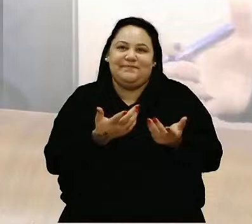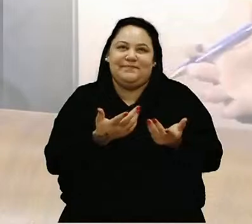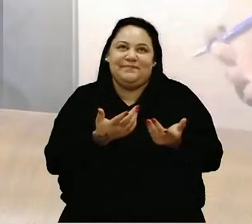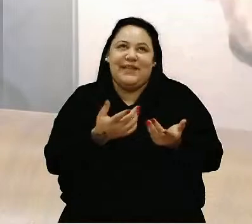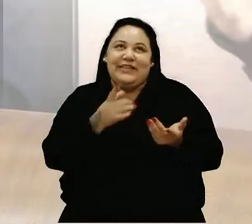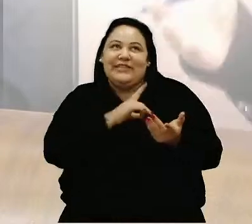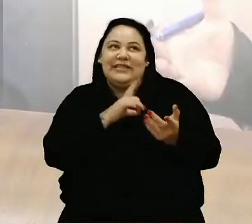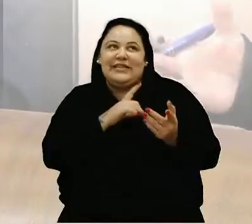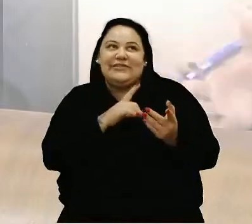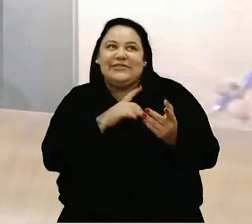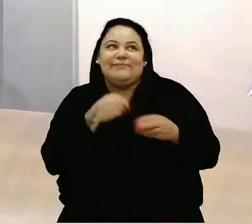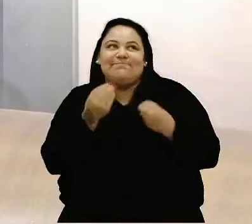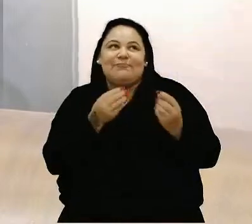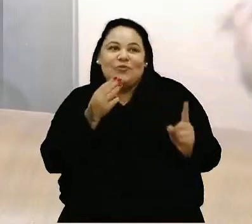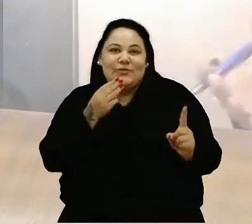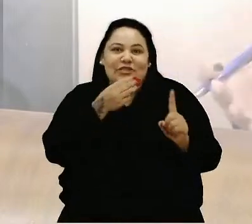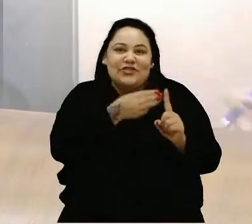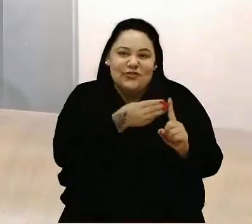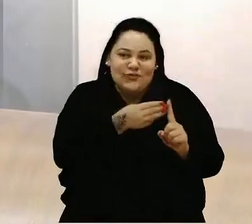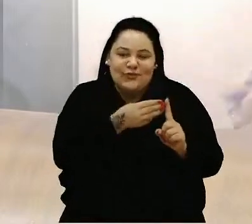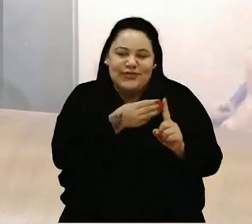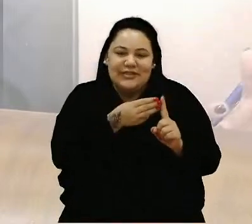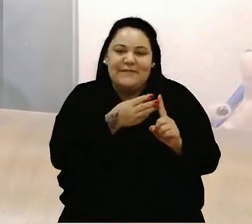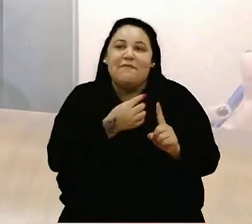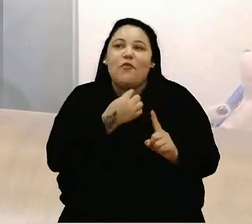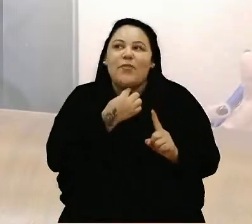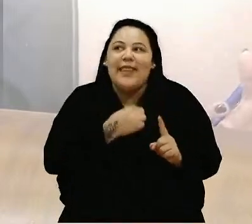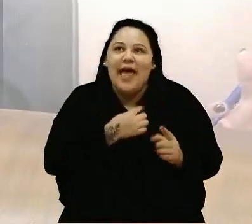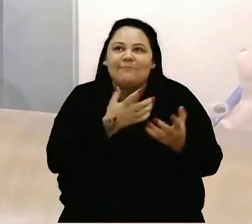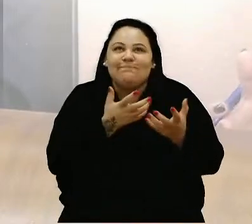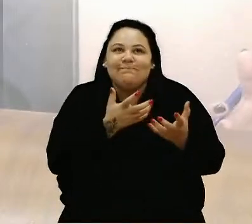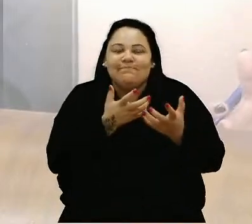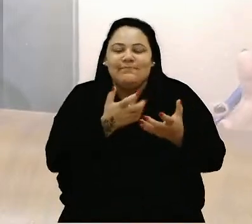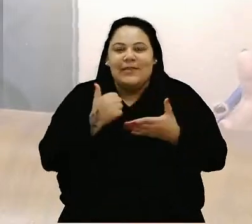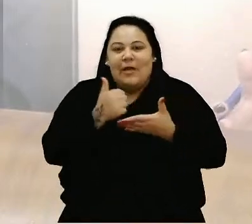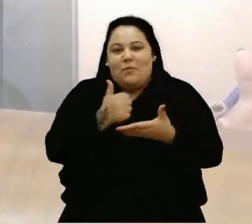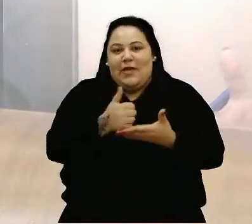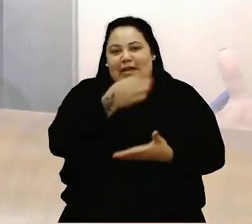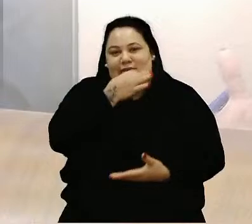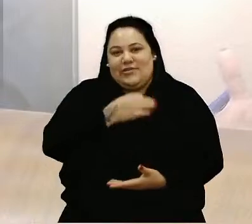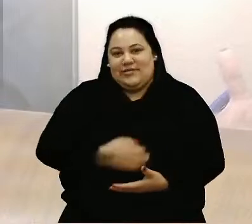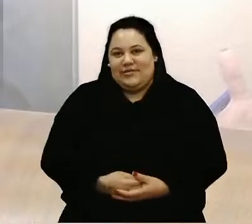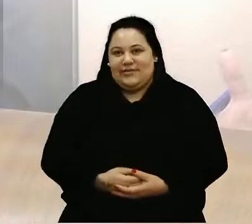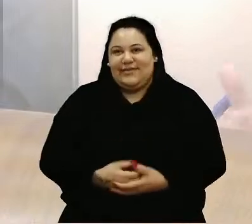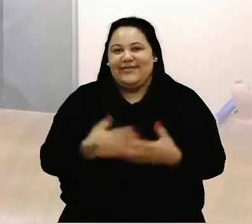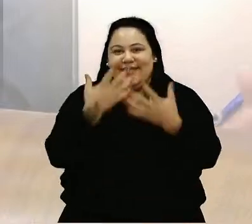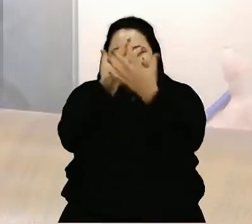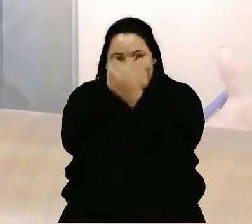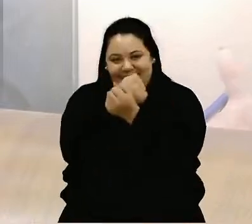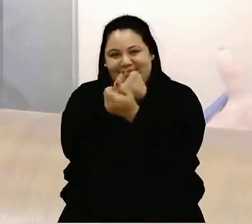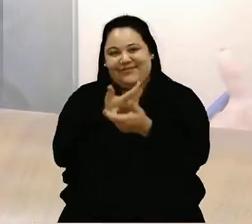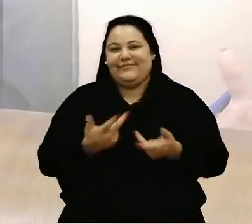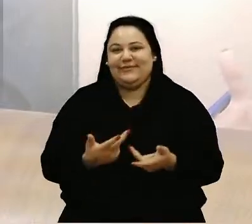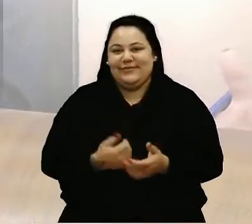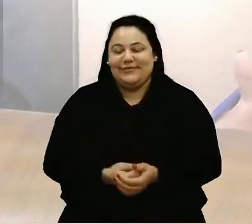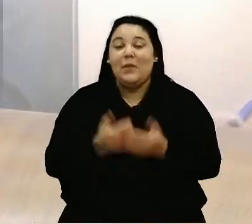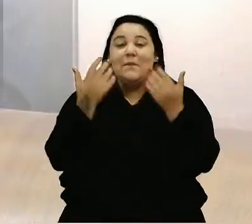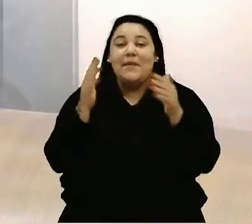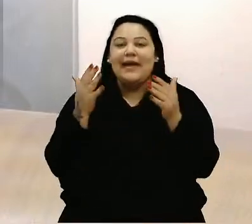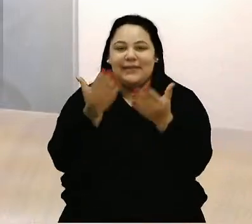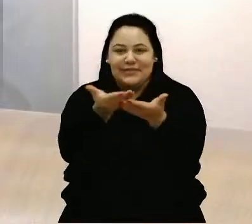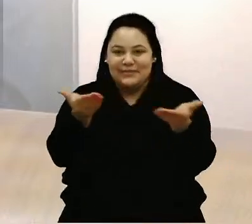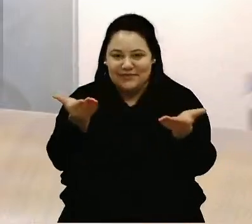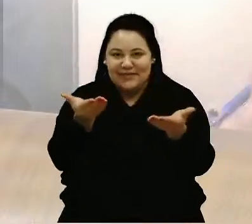missão, com essa tarefa, com essa vontade, com esse desejo de contribuir com a cidade, né? Então, que lindo isso. Parabéns para